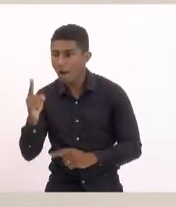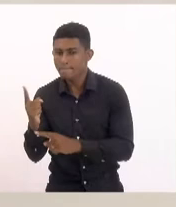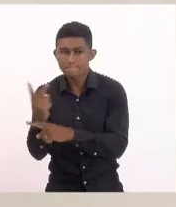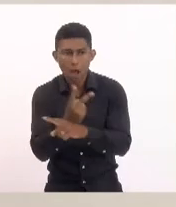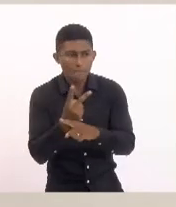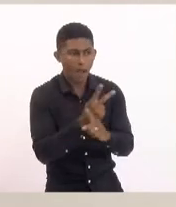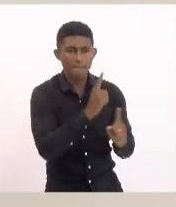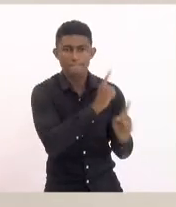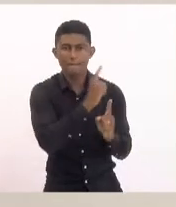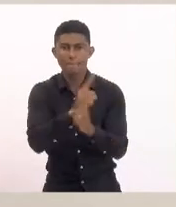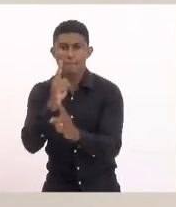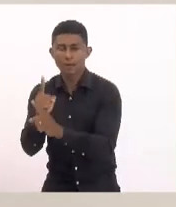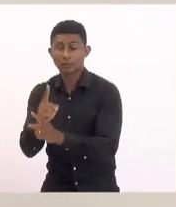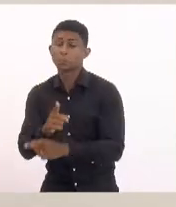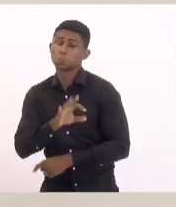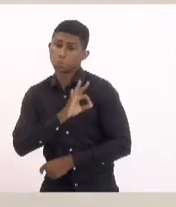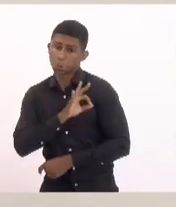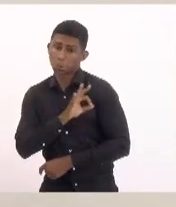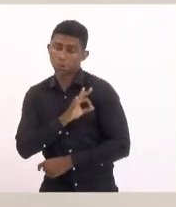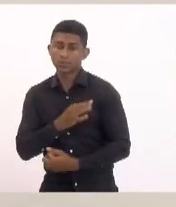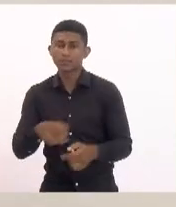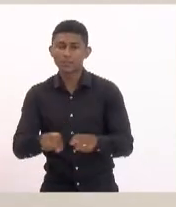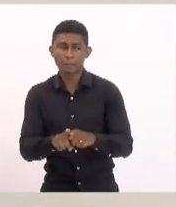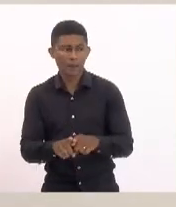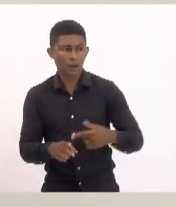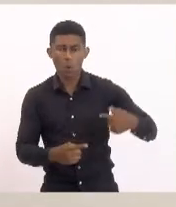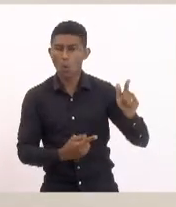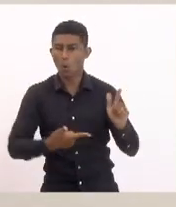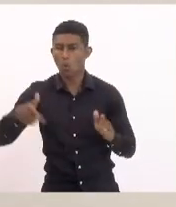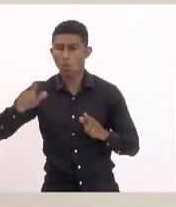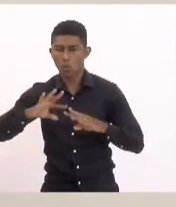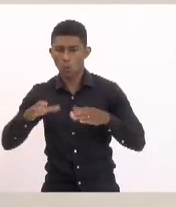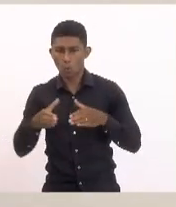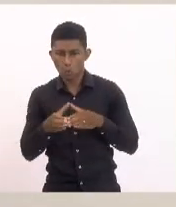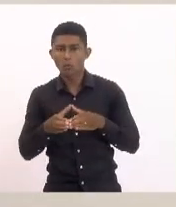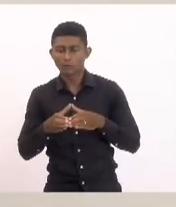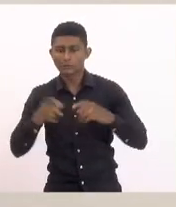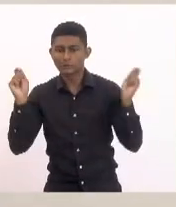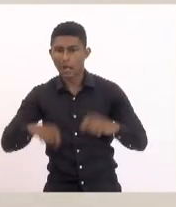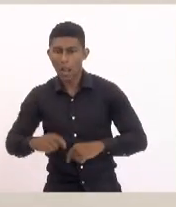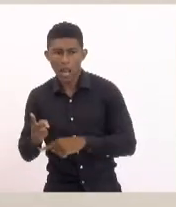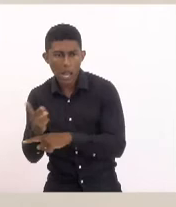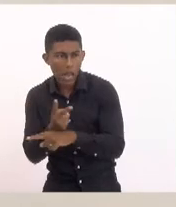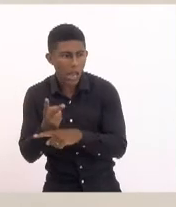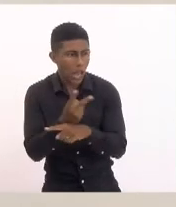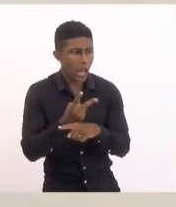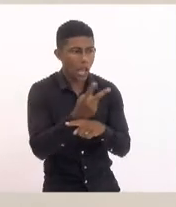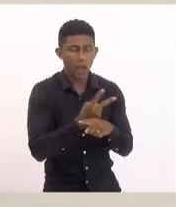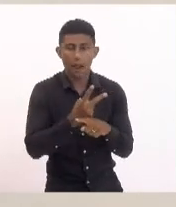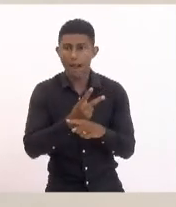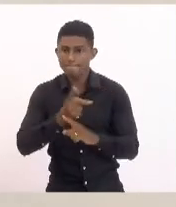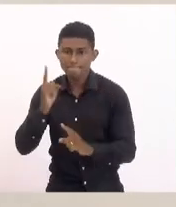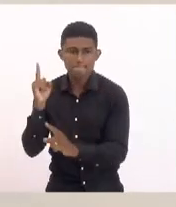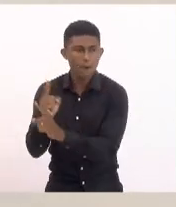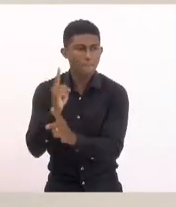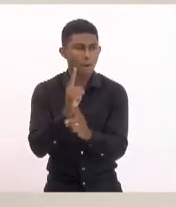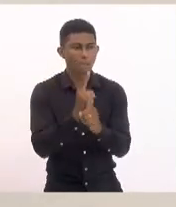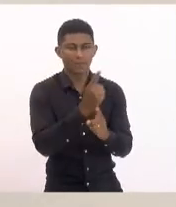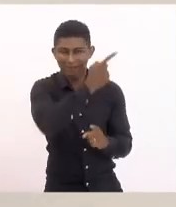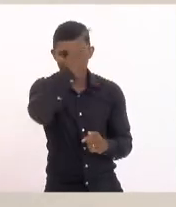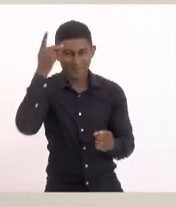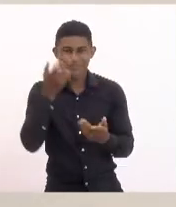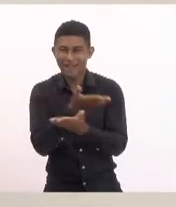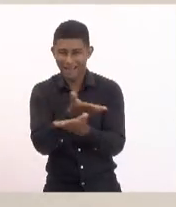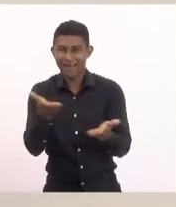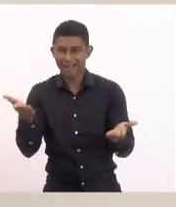polícia e os órgãos que trabalham nesse sentido, encontre mais rapidamente essas